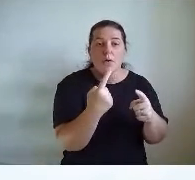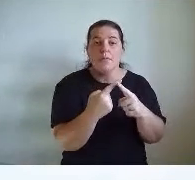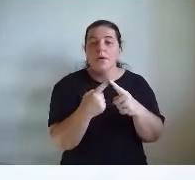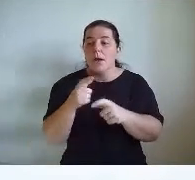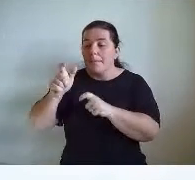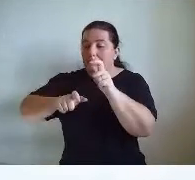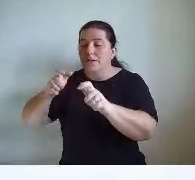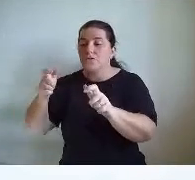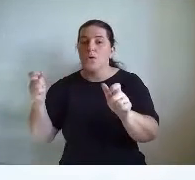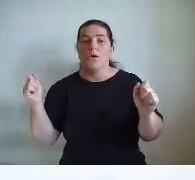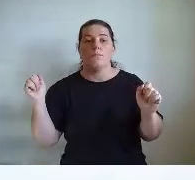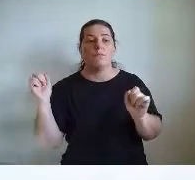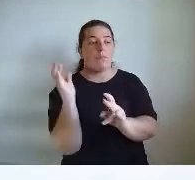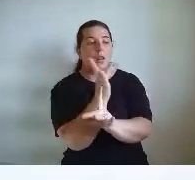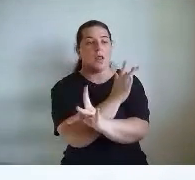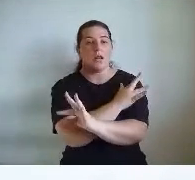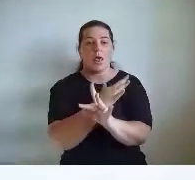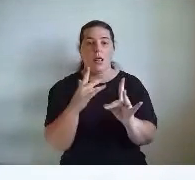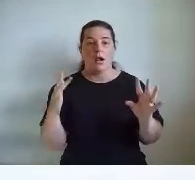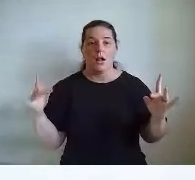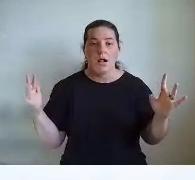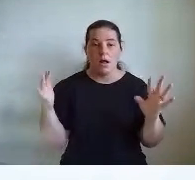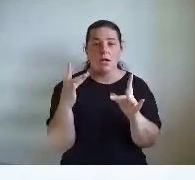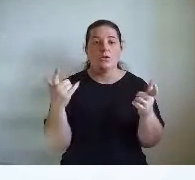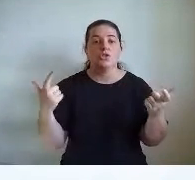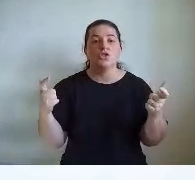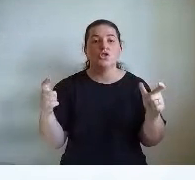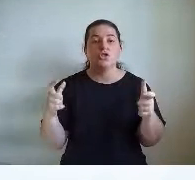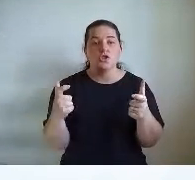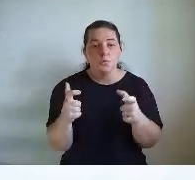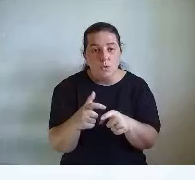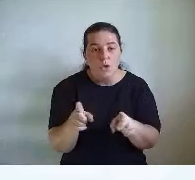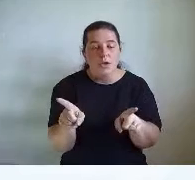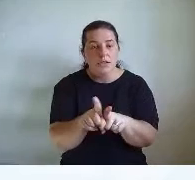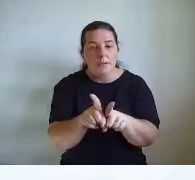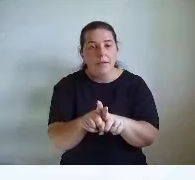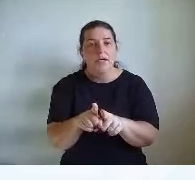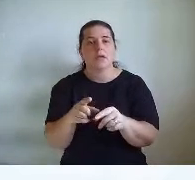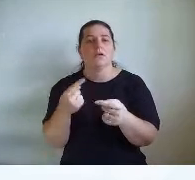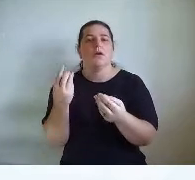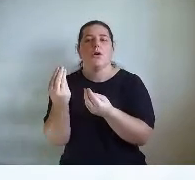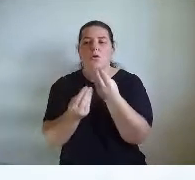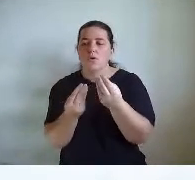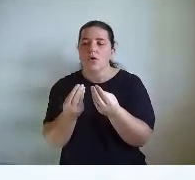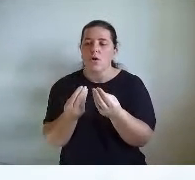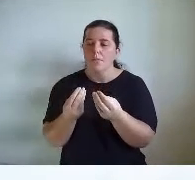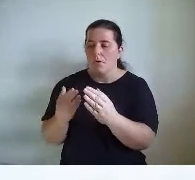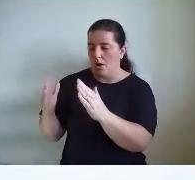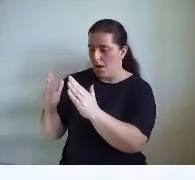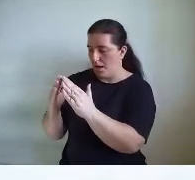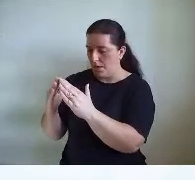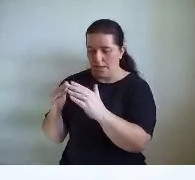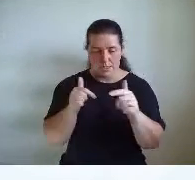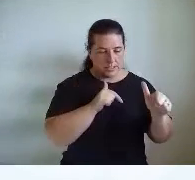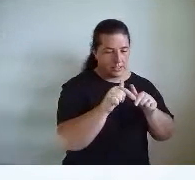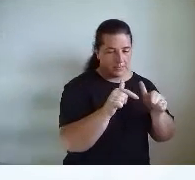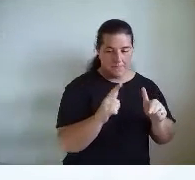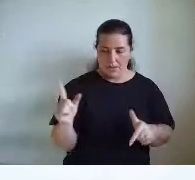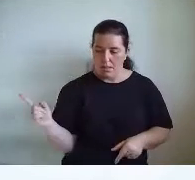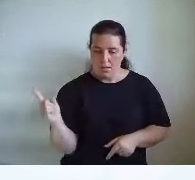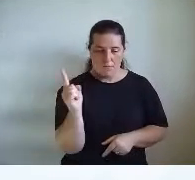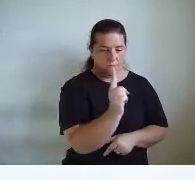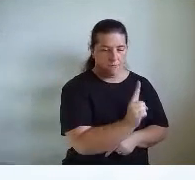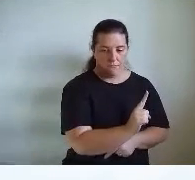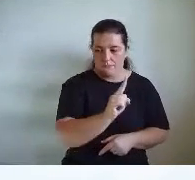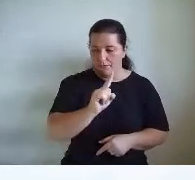transporte público, né, se aglomerando neste momento do trajeto, né, de ida e retorno do trabalho. Então,